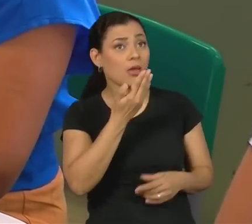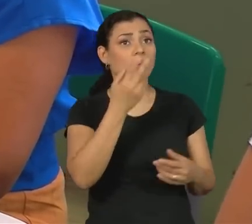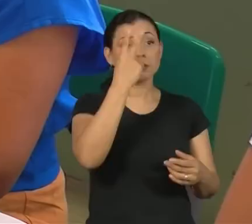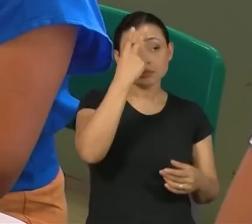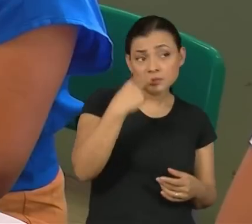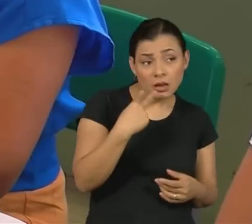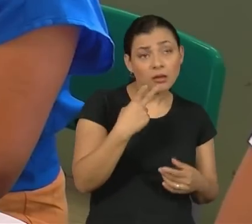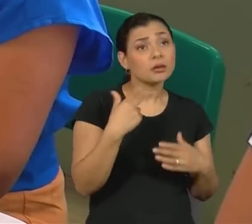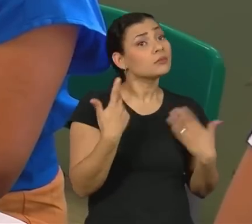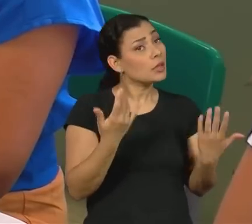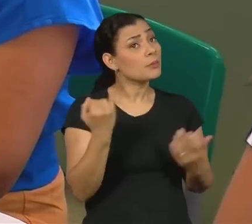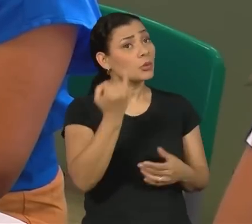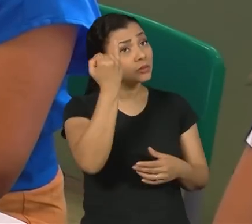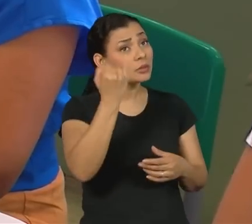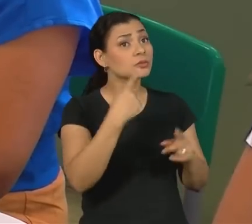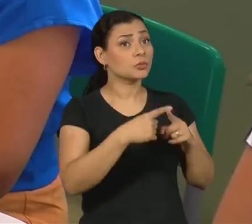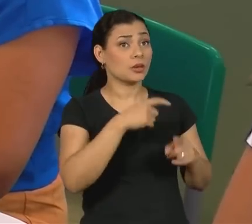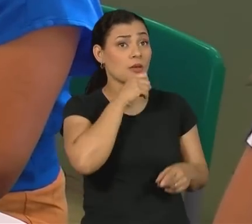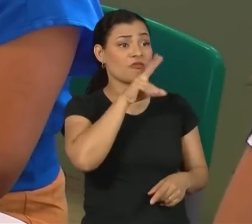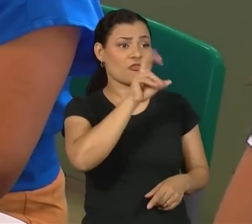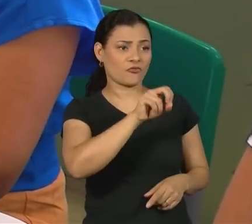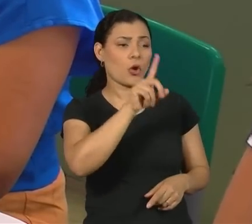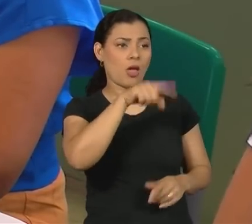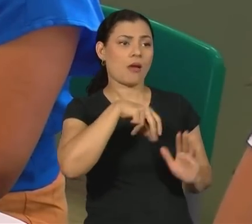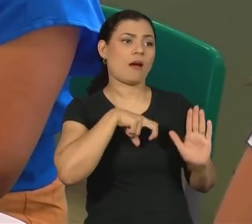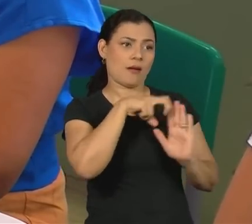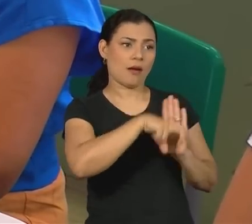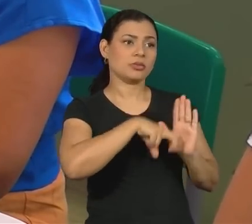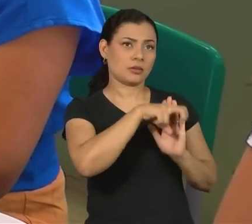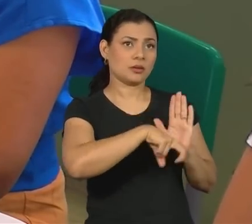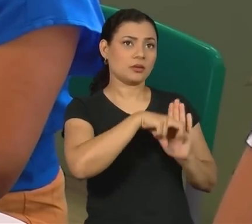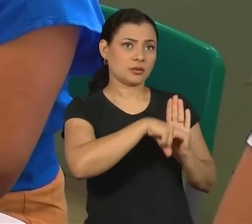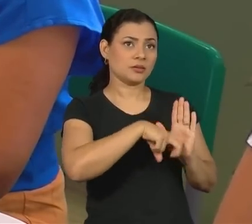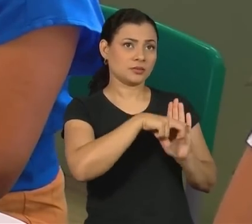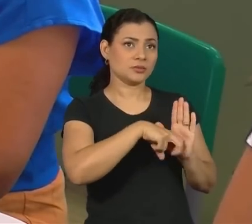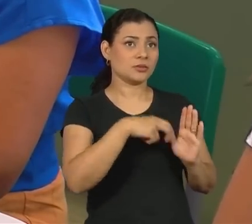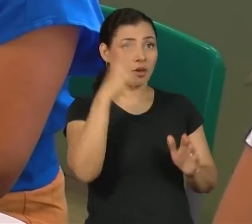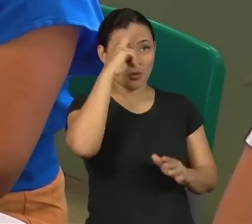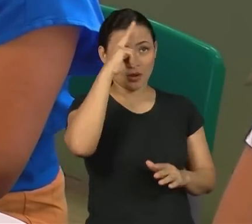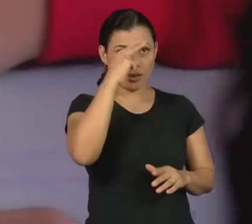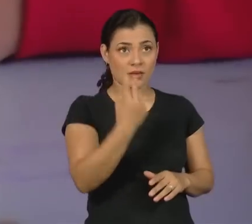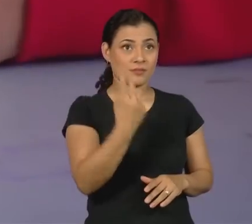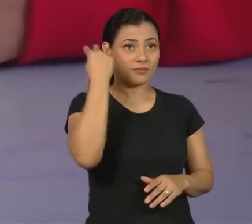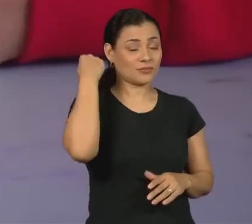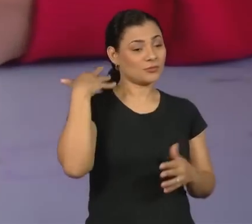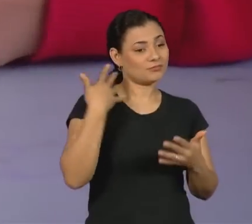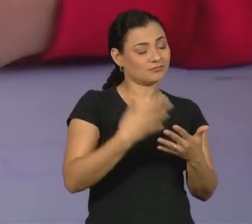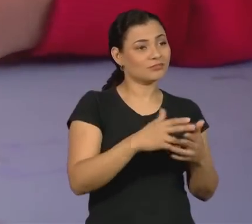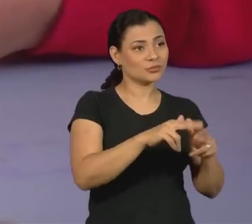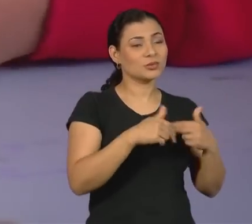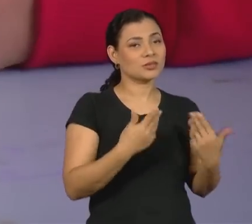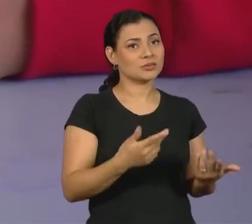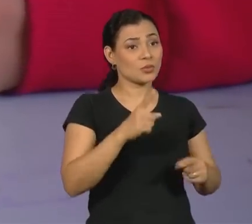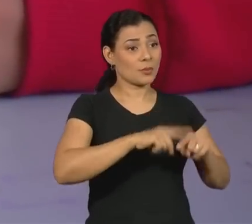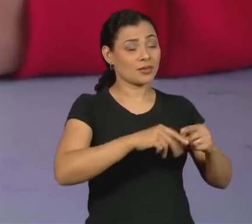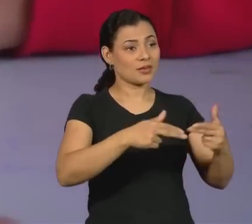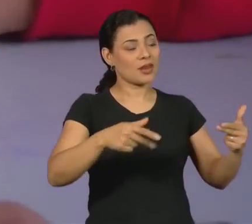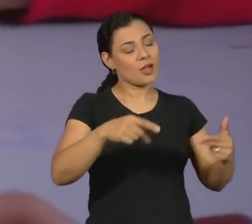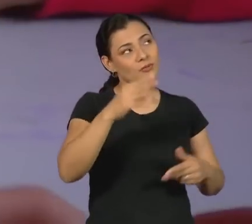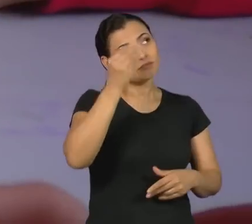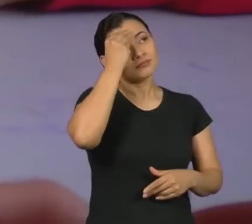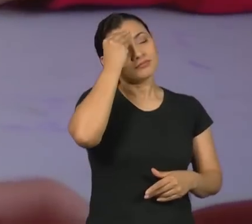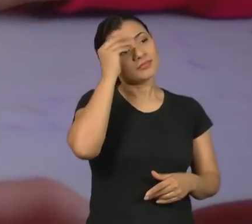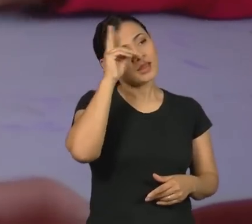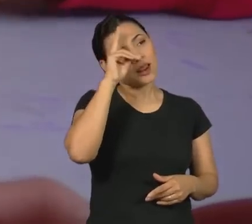importante também, porque eu tenho uma avó cadeirante e me lembra bastante, tipo, aquele material. Me